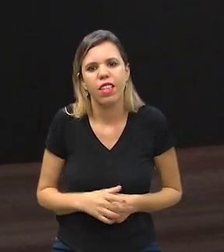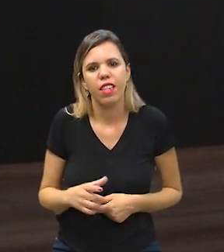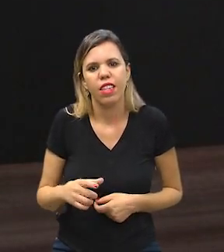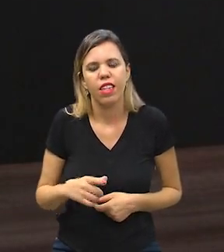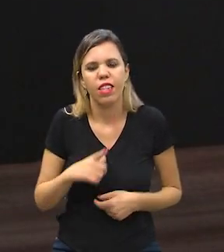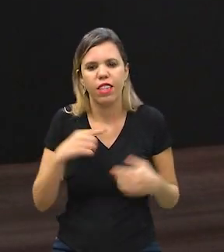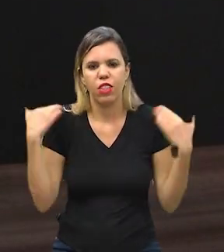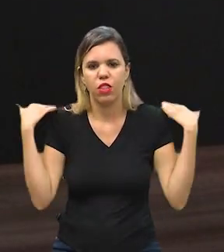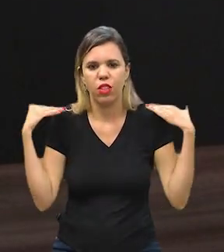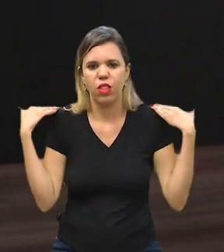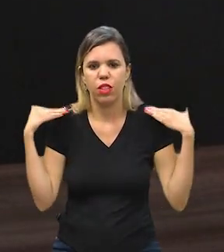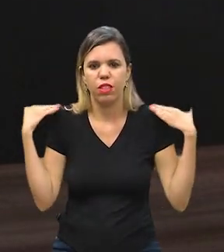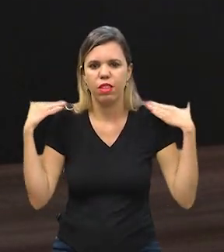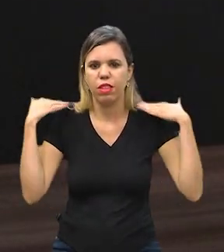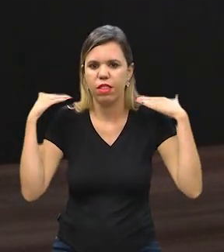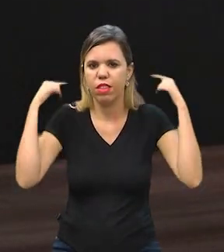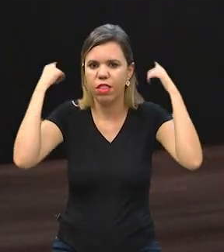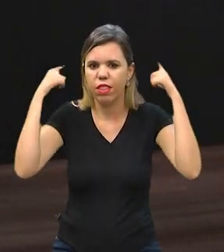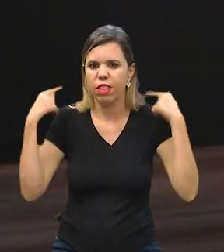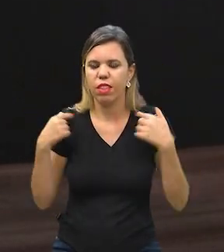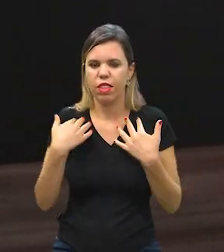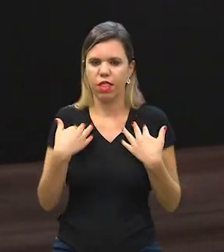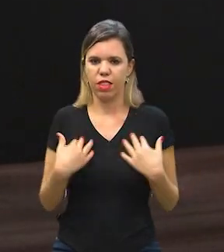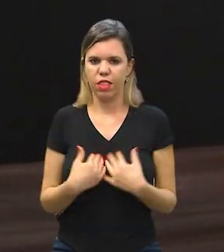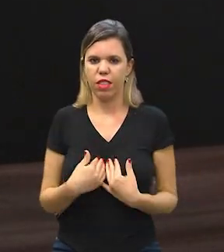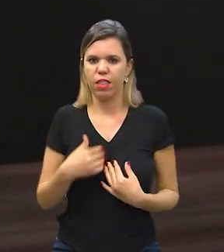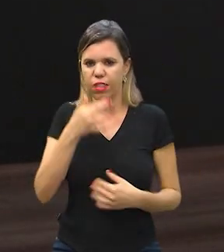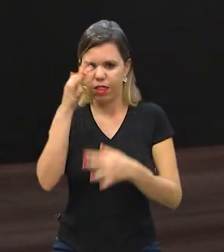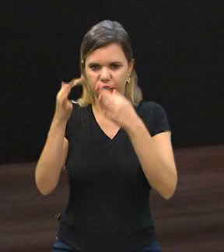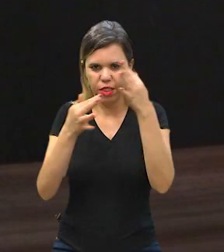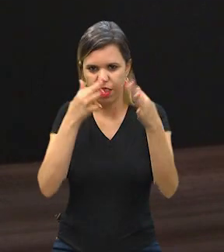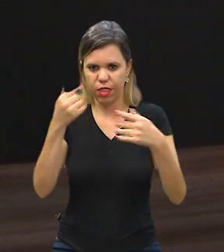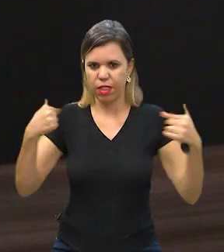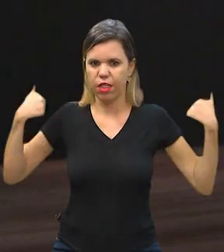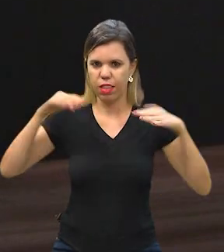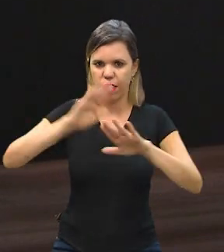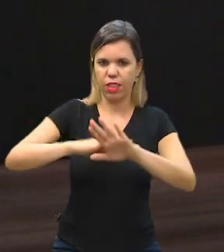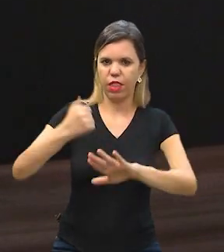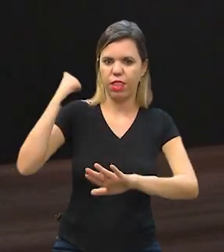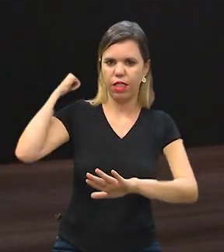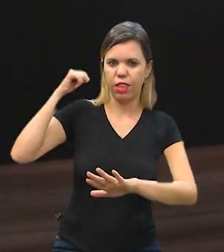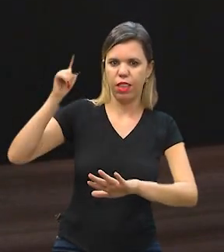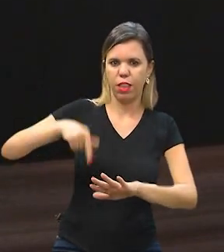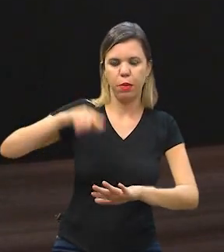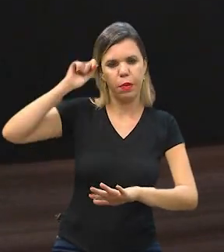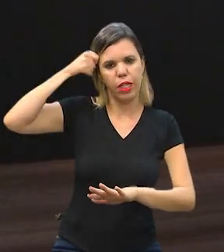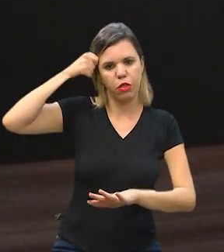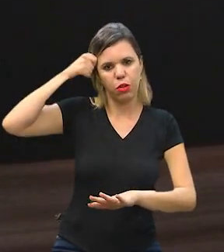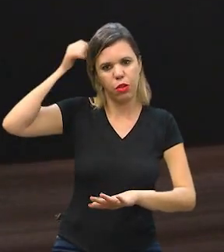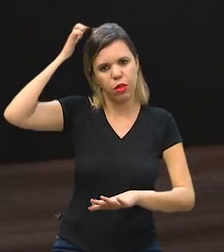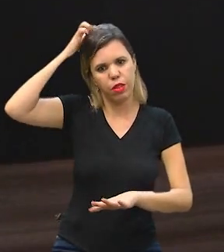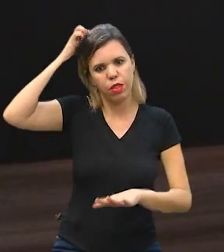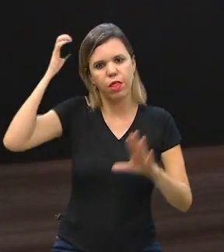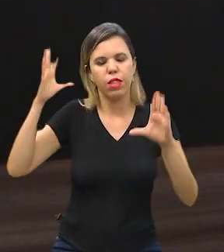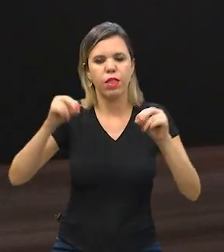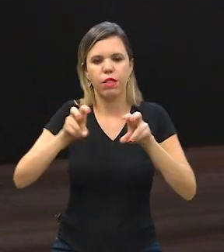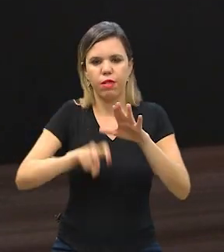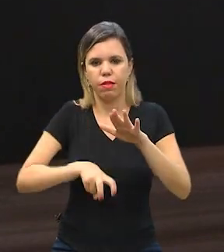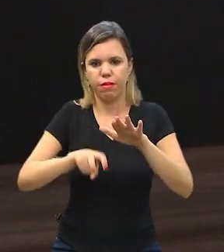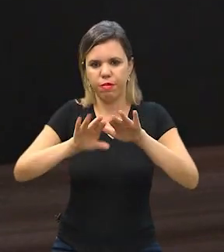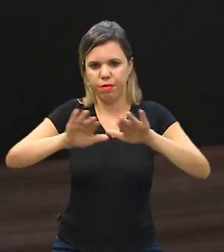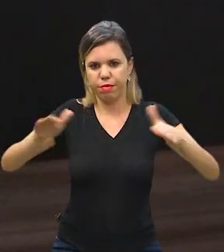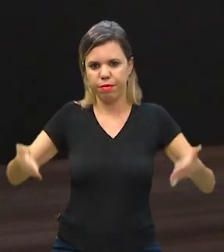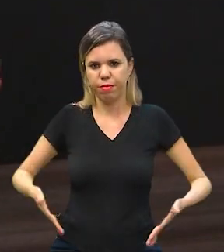cacheados. Tenho os cabelos perto do ombro, estou com uma blusa florida e atrás de mim o nosso estúdio